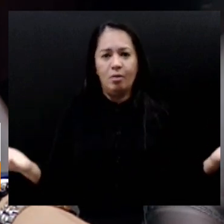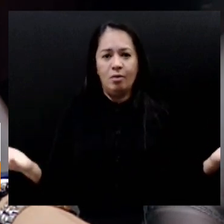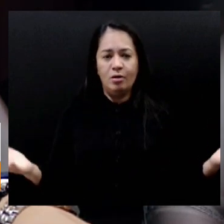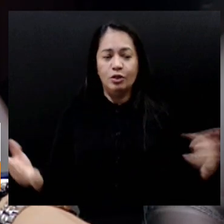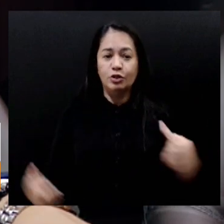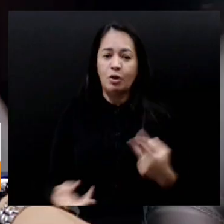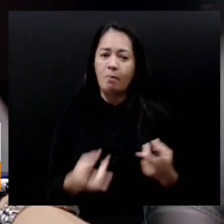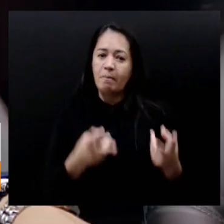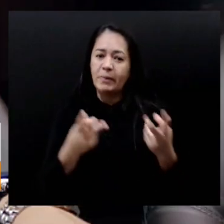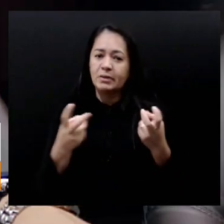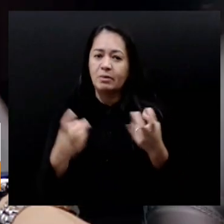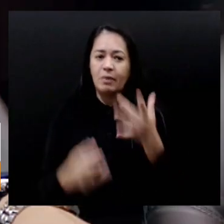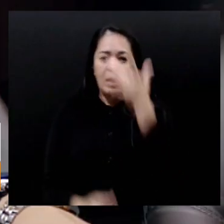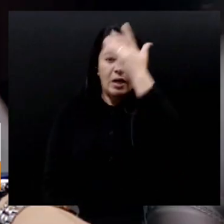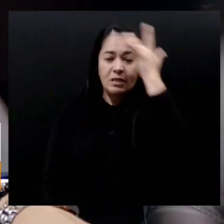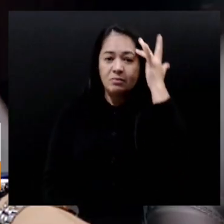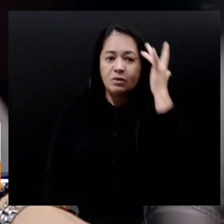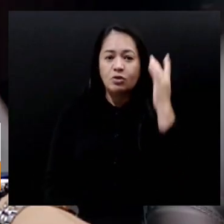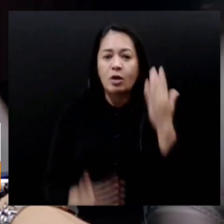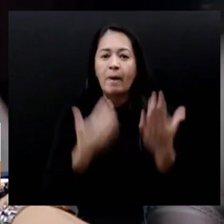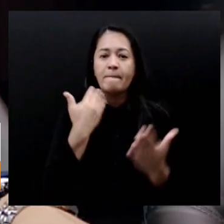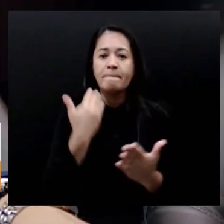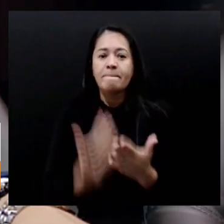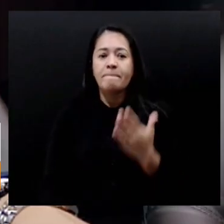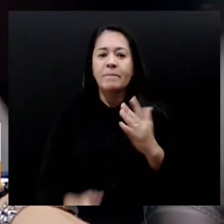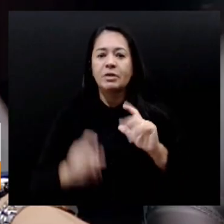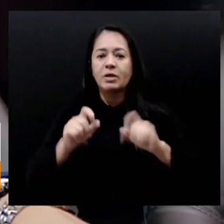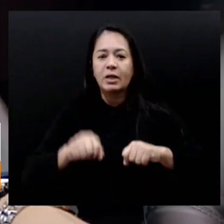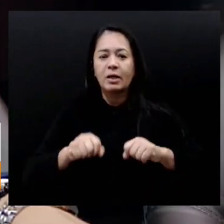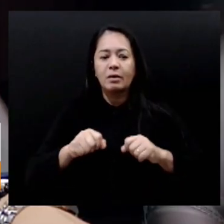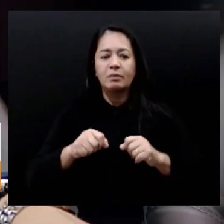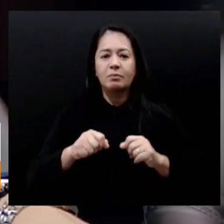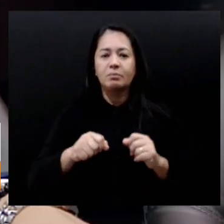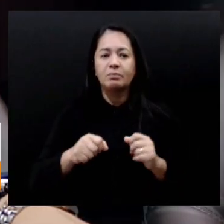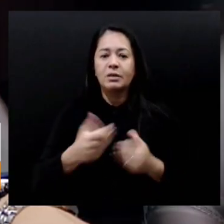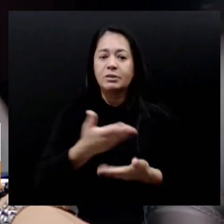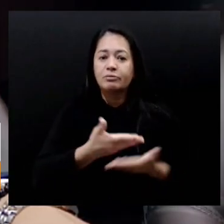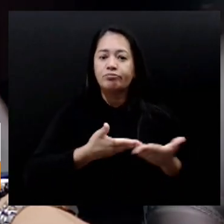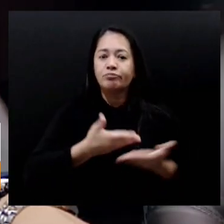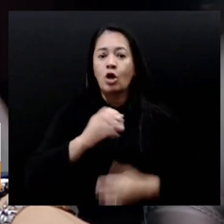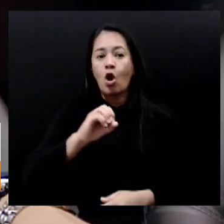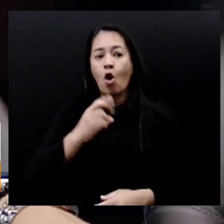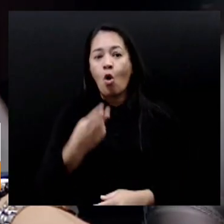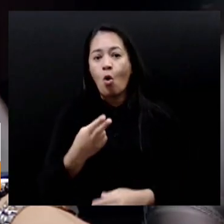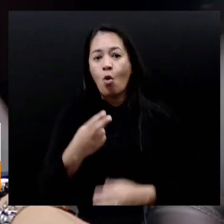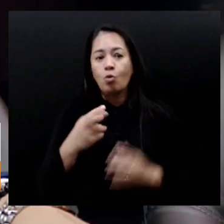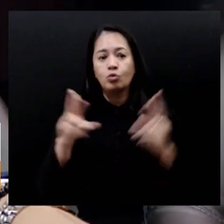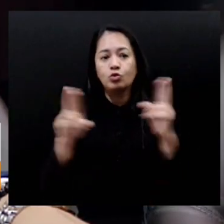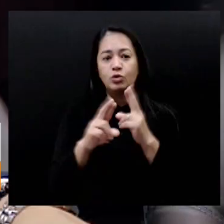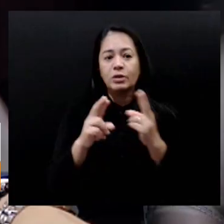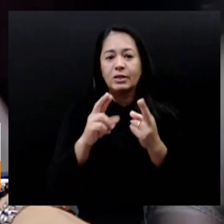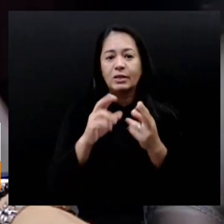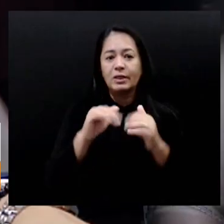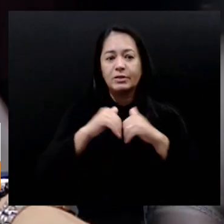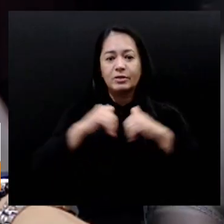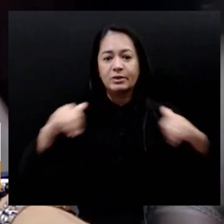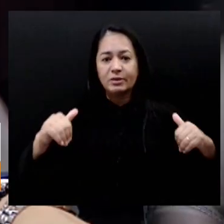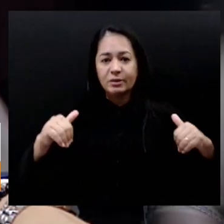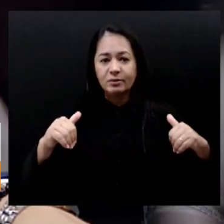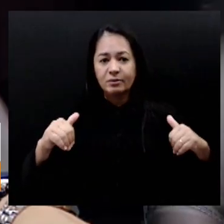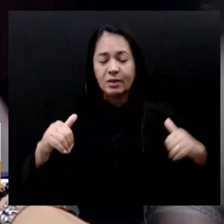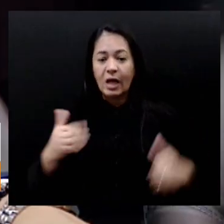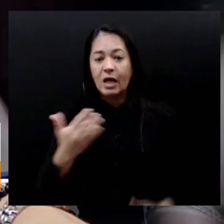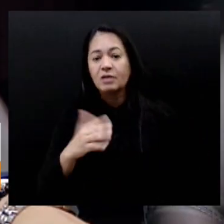pessoas perderam a capacidade de se relacionar ou de terminar o relacionamento, que terminar às vezes é mais importante que saber relacionar, é saber terminar.